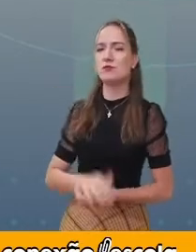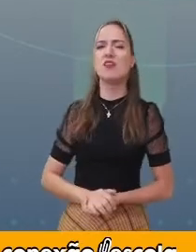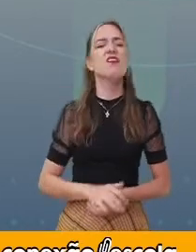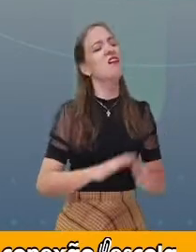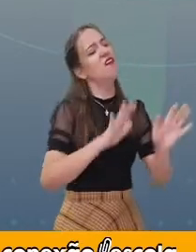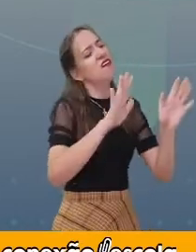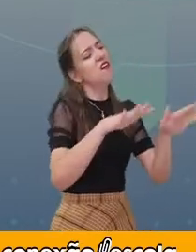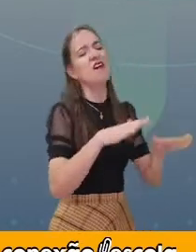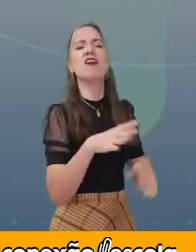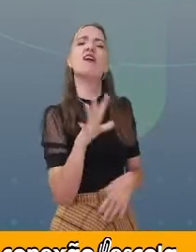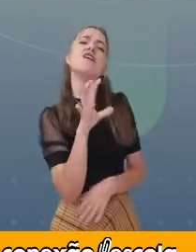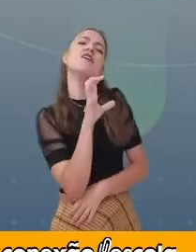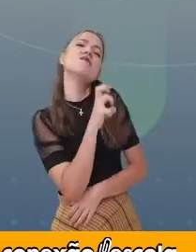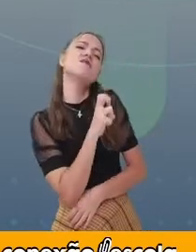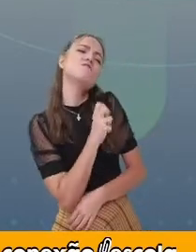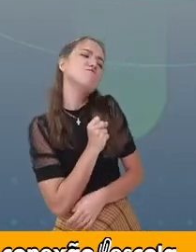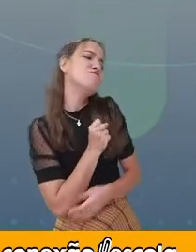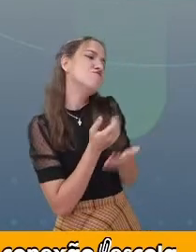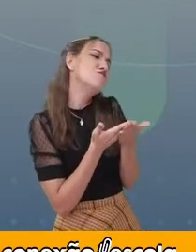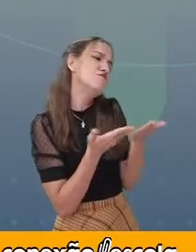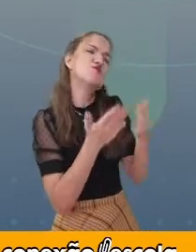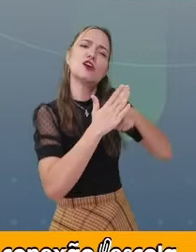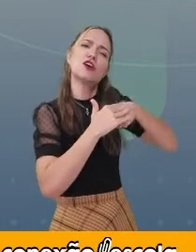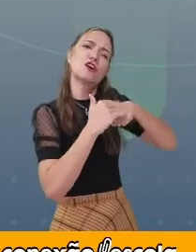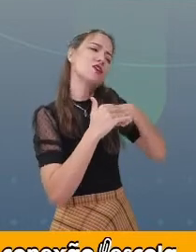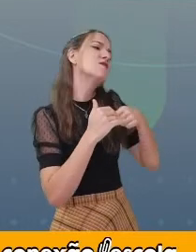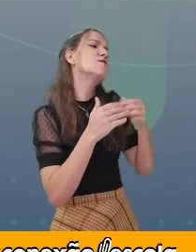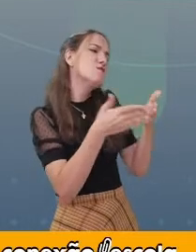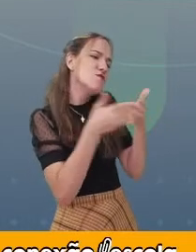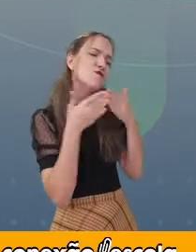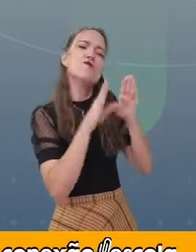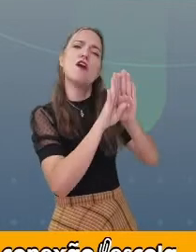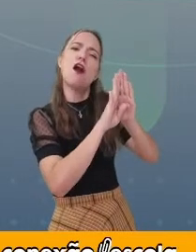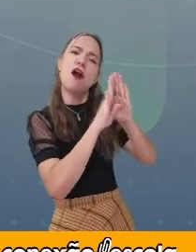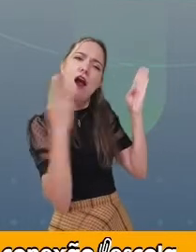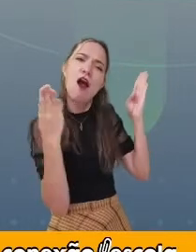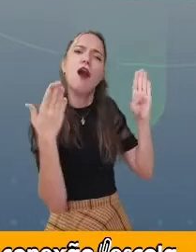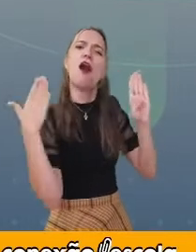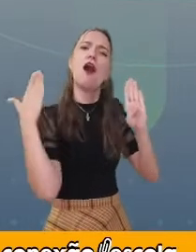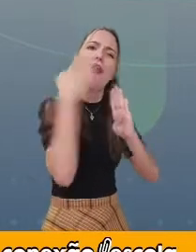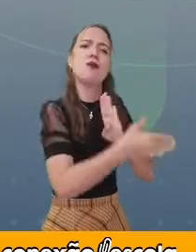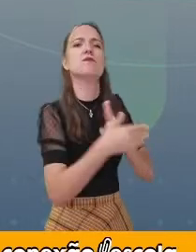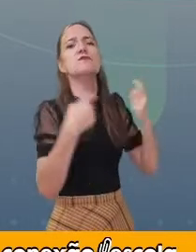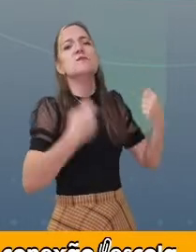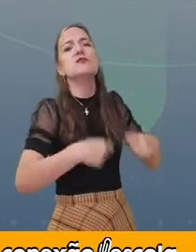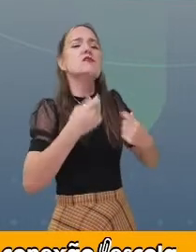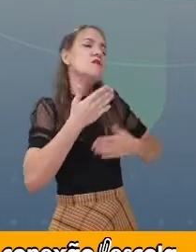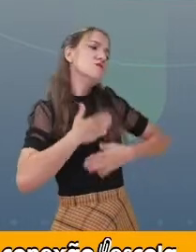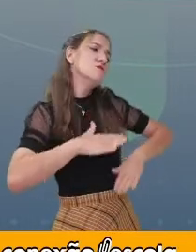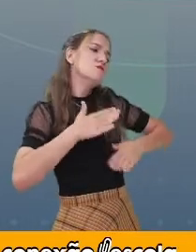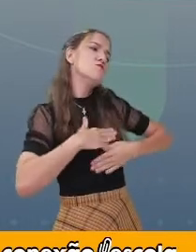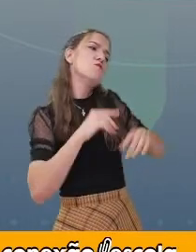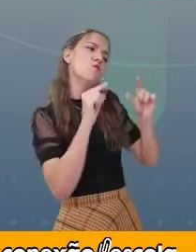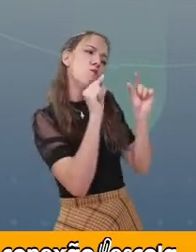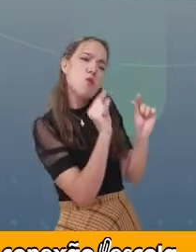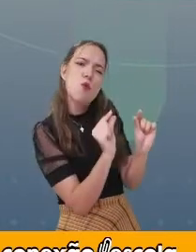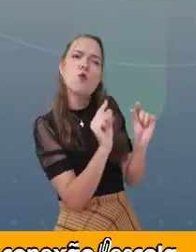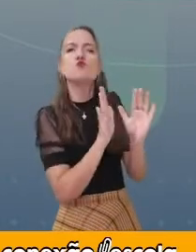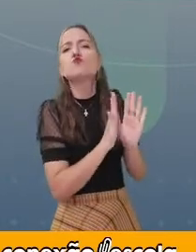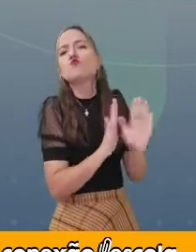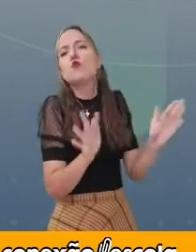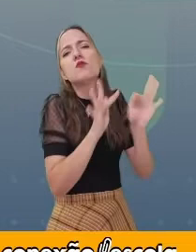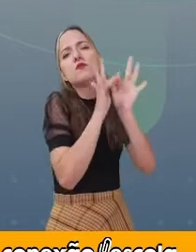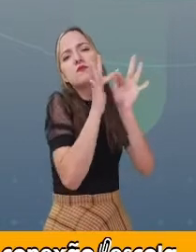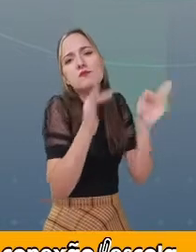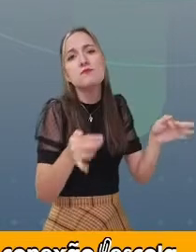Vamos, meus coraçõezinhos," disse a bruxa. "Eu só preciso descansar um pouco